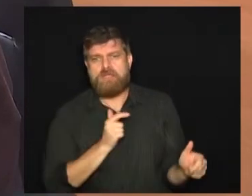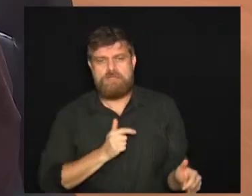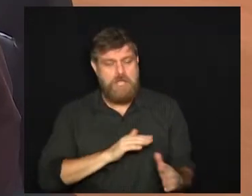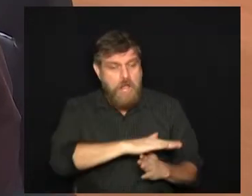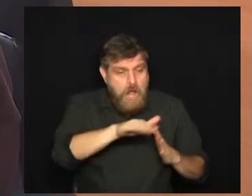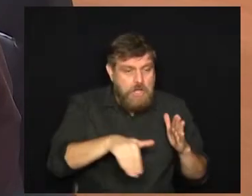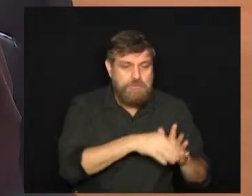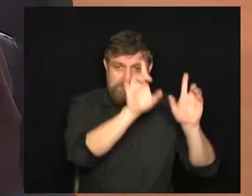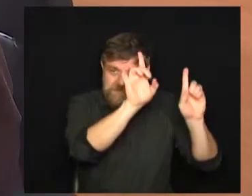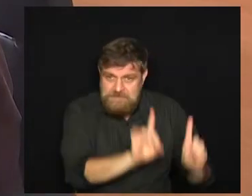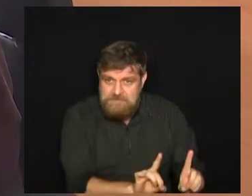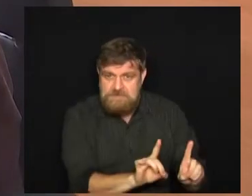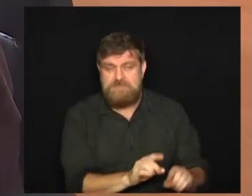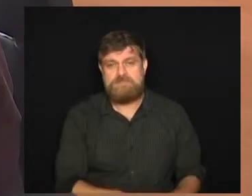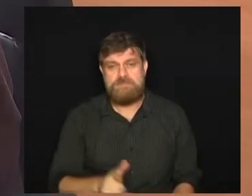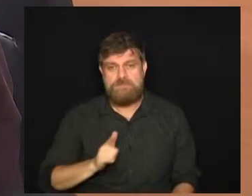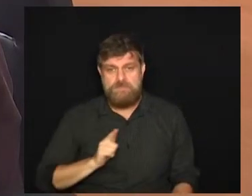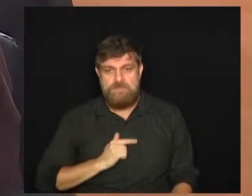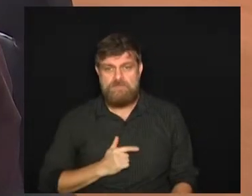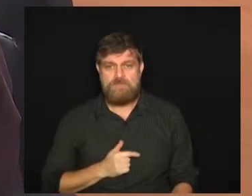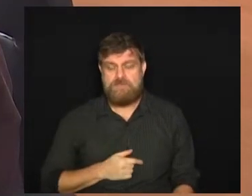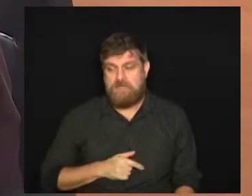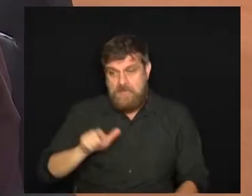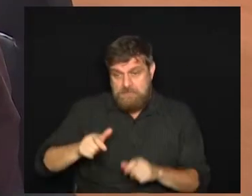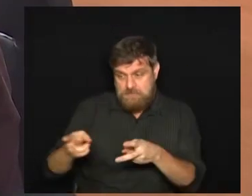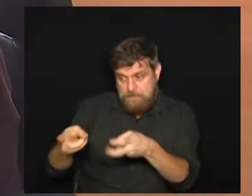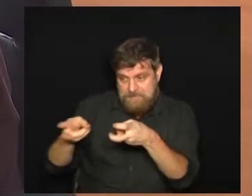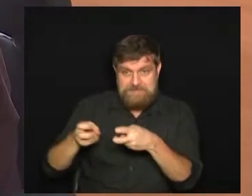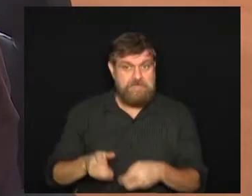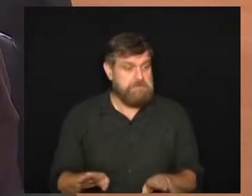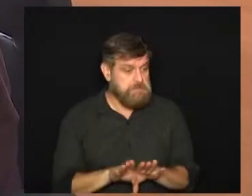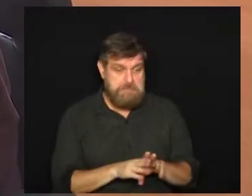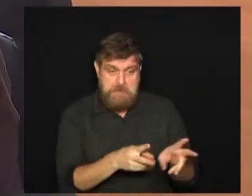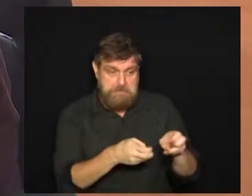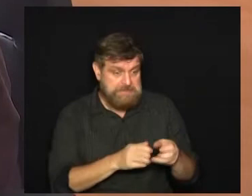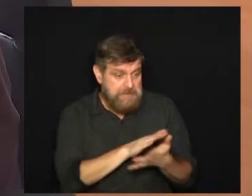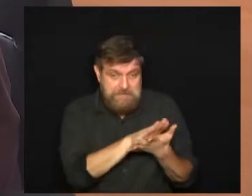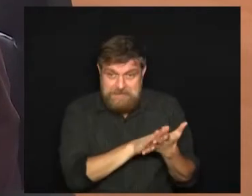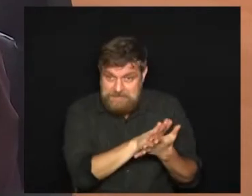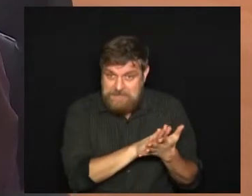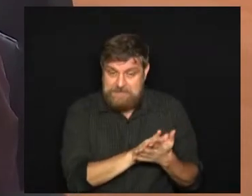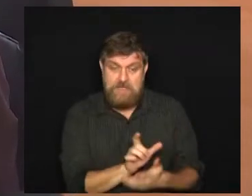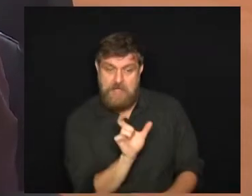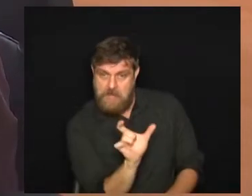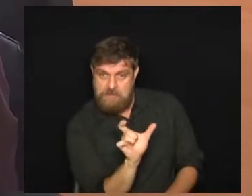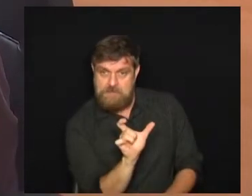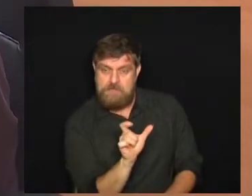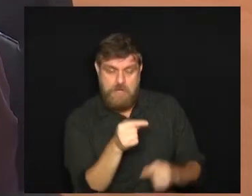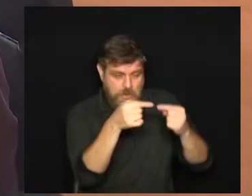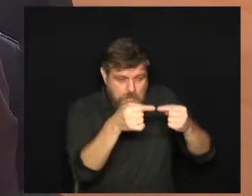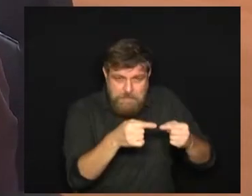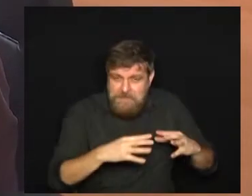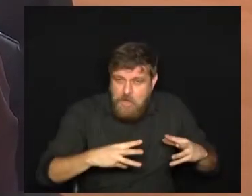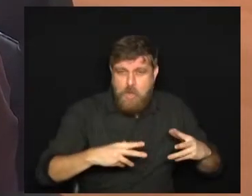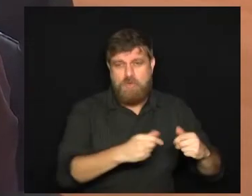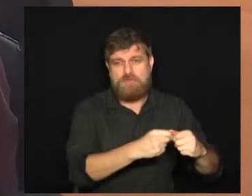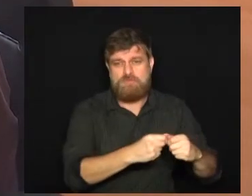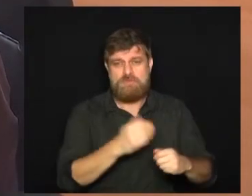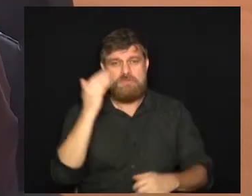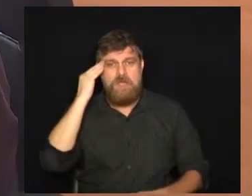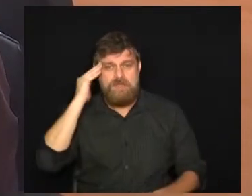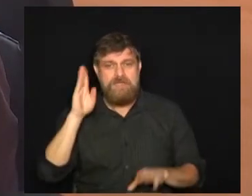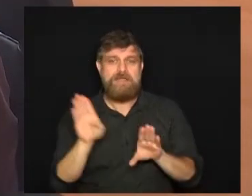as deficiências, as visíveis e as não visíveis. Então nós entendemos que o próprio cartão bem acessível já é a identificação